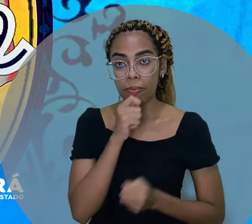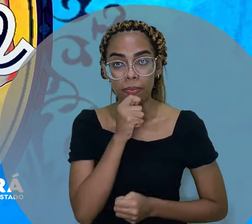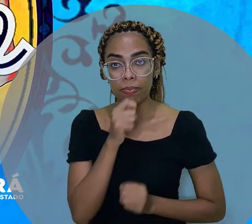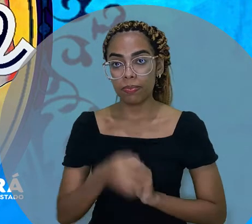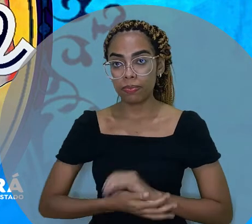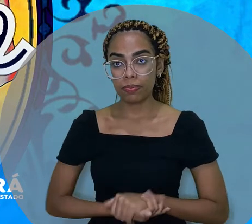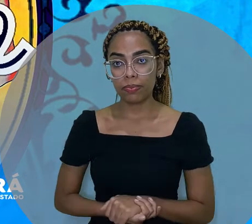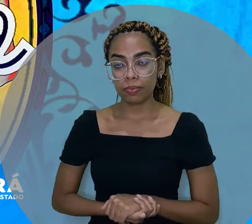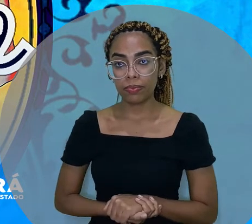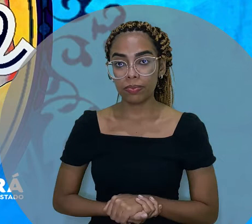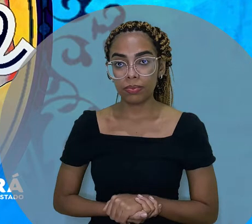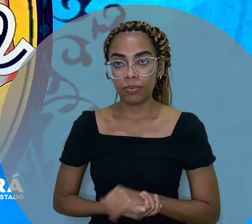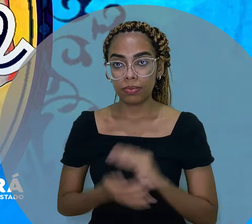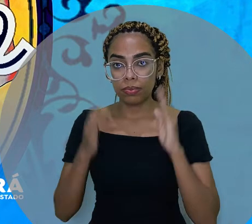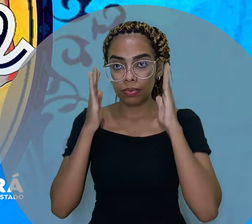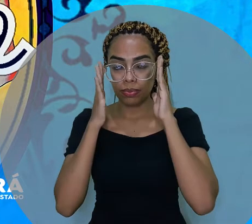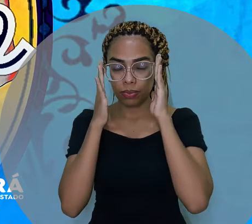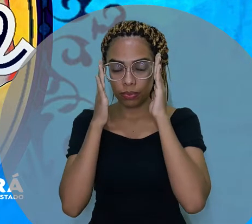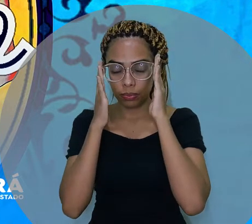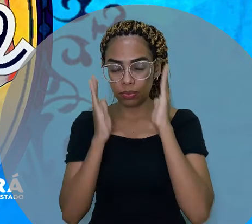Oliveira e Raireno Maciel.